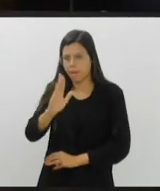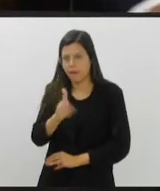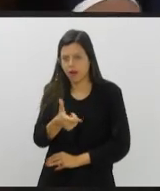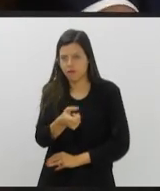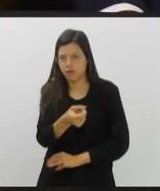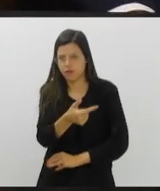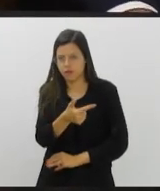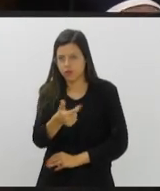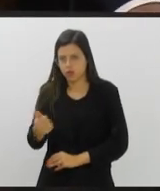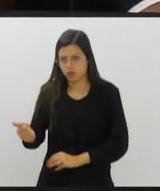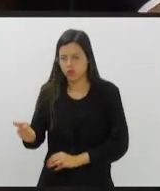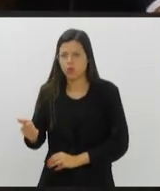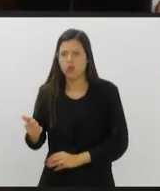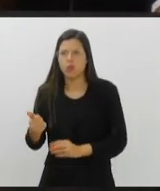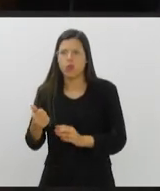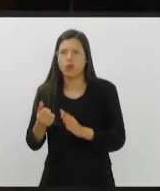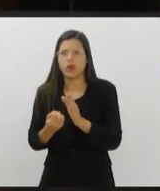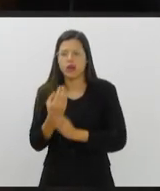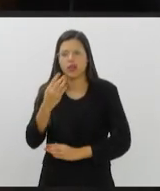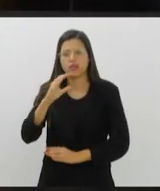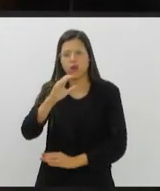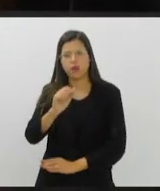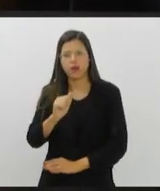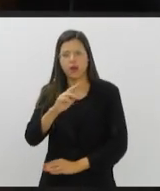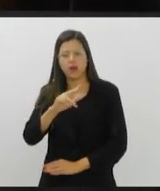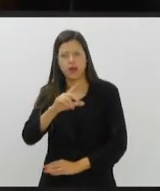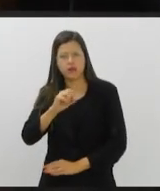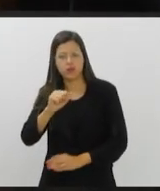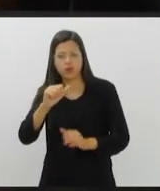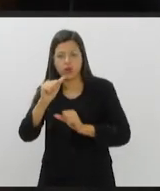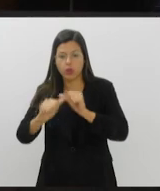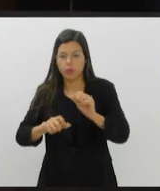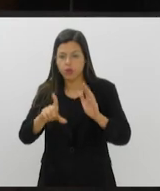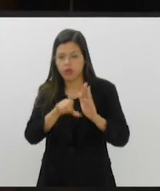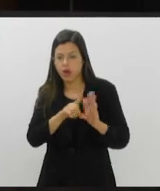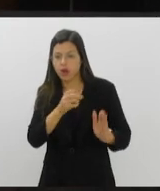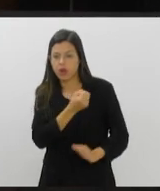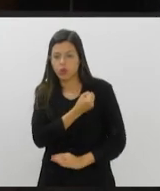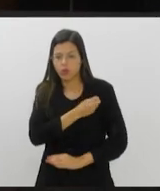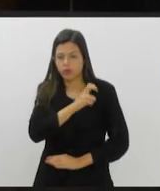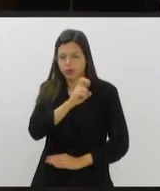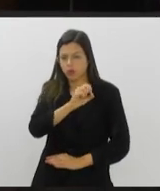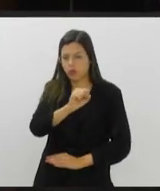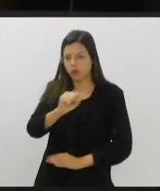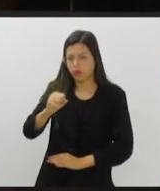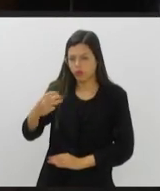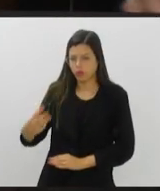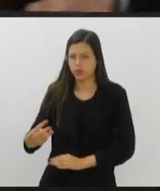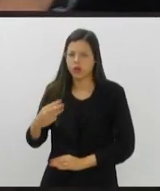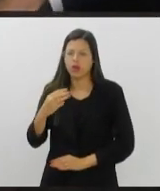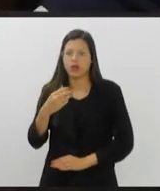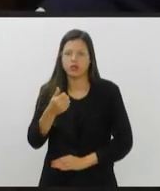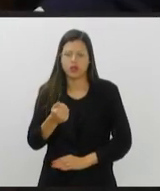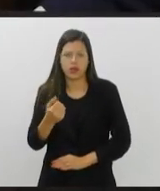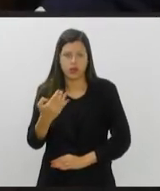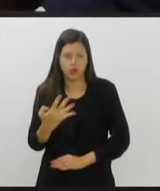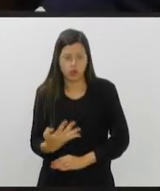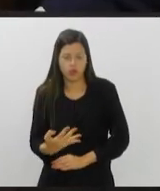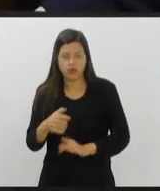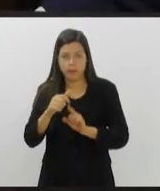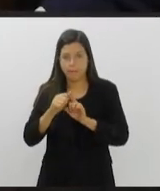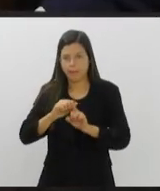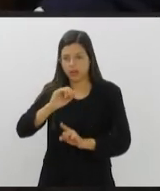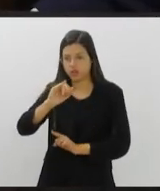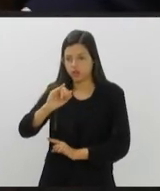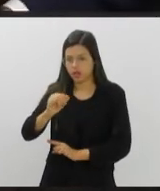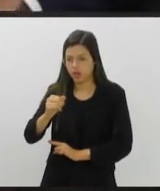deputado Carlos Macedo, que altera a lei número 5.883, de 14 de janeiro de 11,